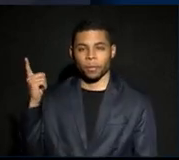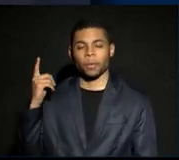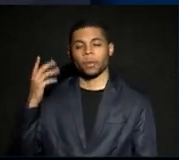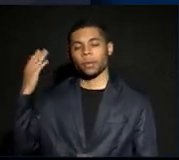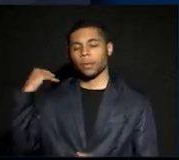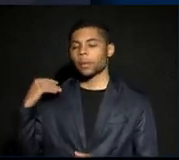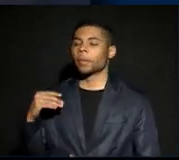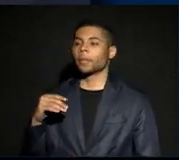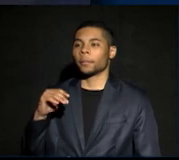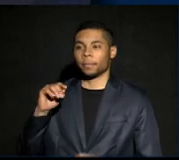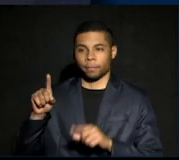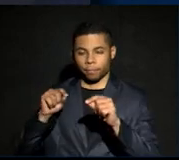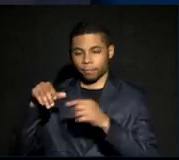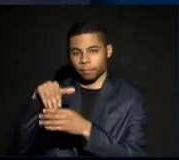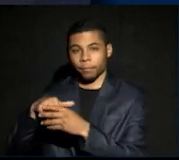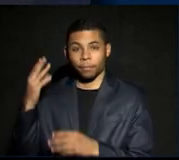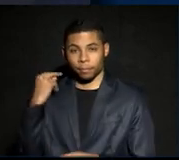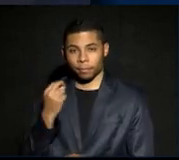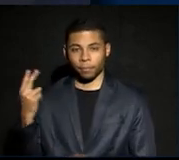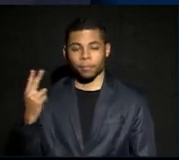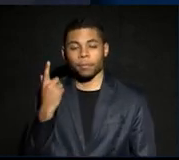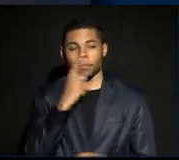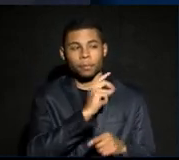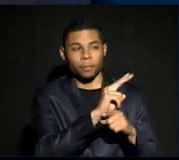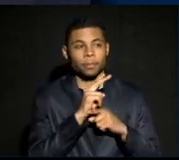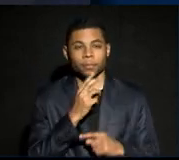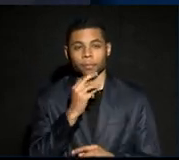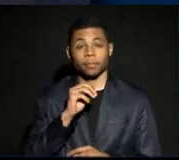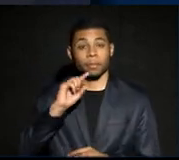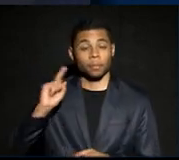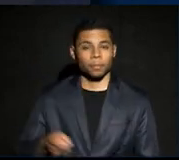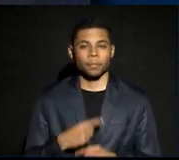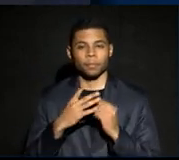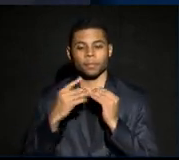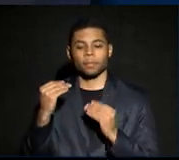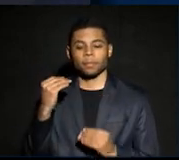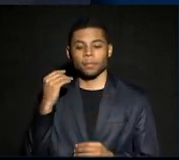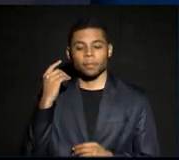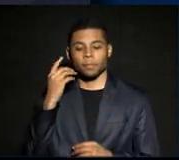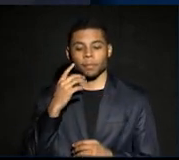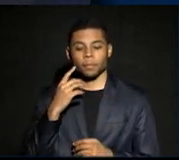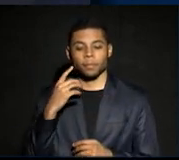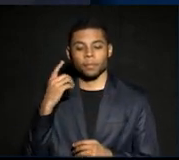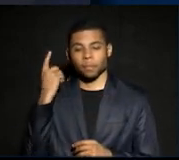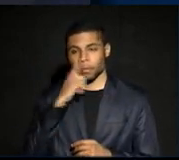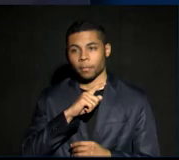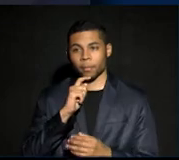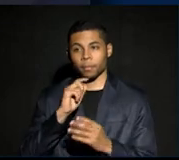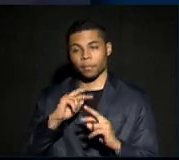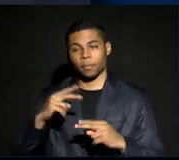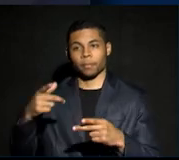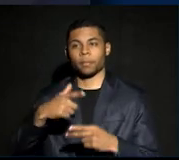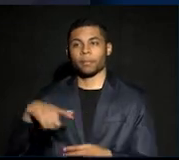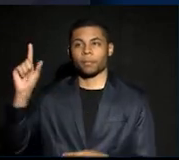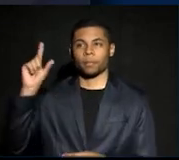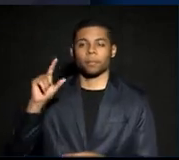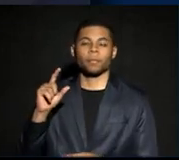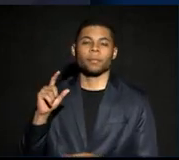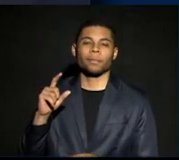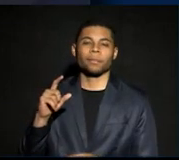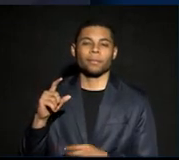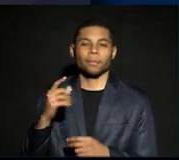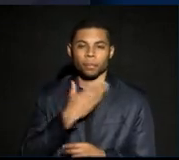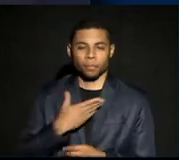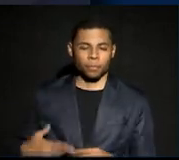FMI e conseguiu um empréstimo de emergência de 30 bilhões de dólares para poder fazer a transição para o próximo governo. O FMI, não sei se